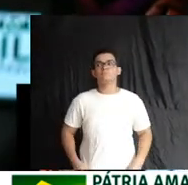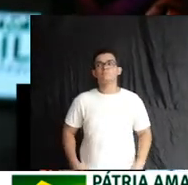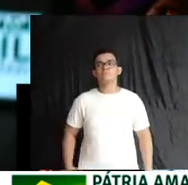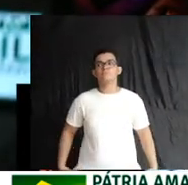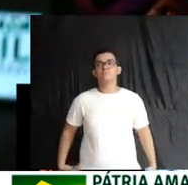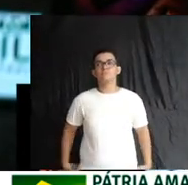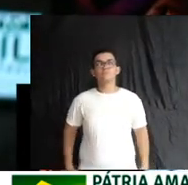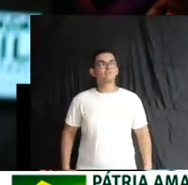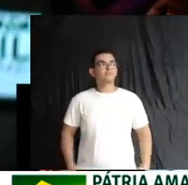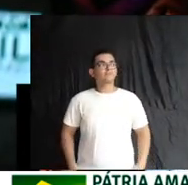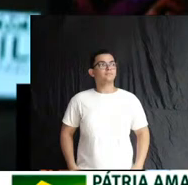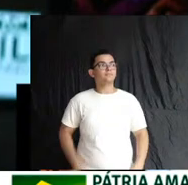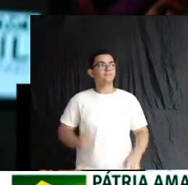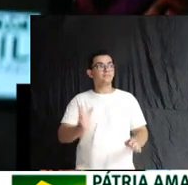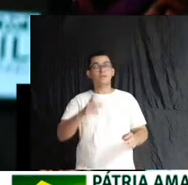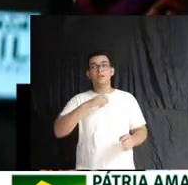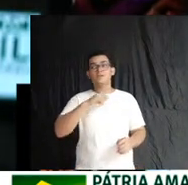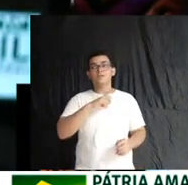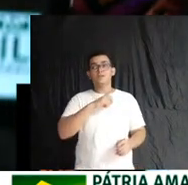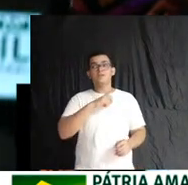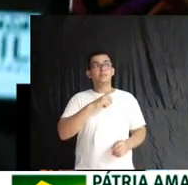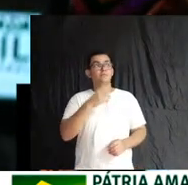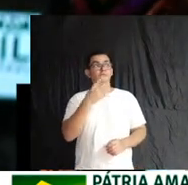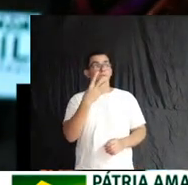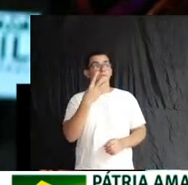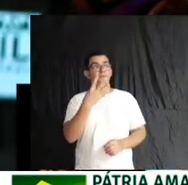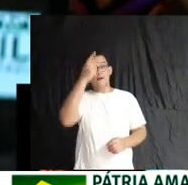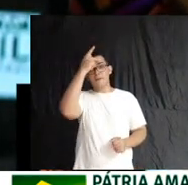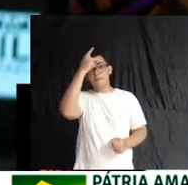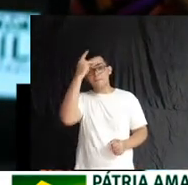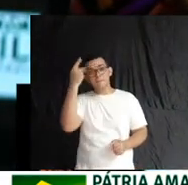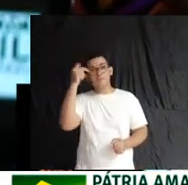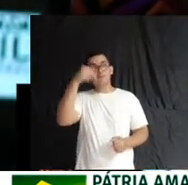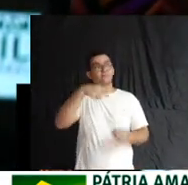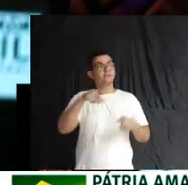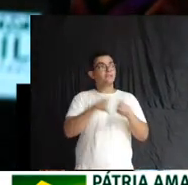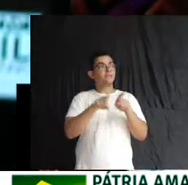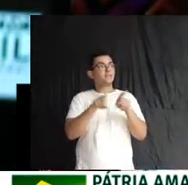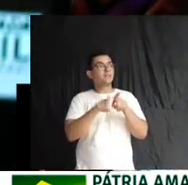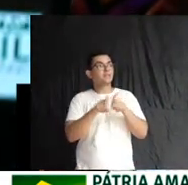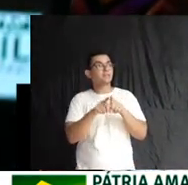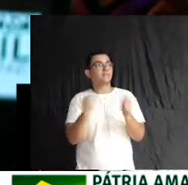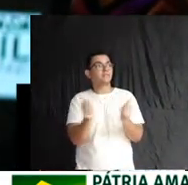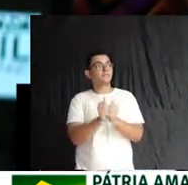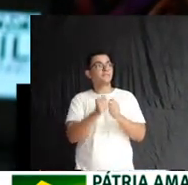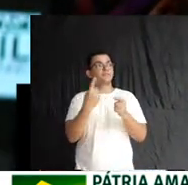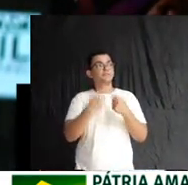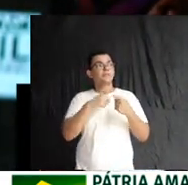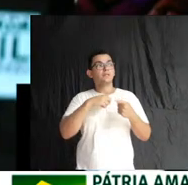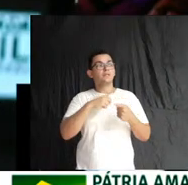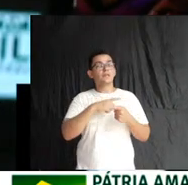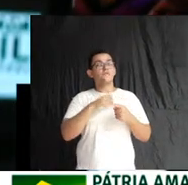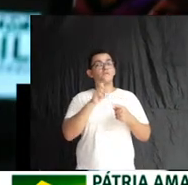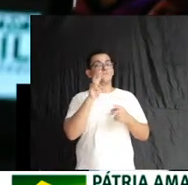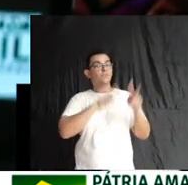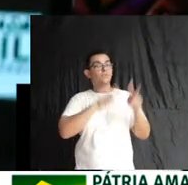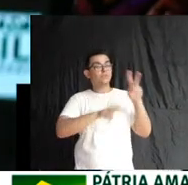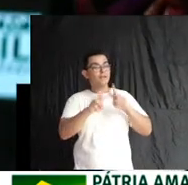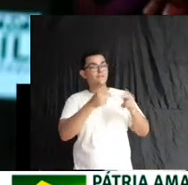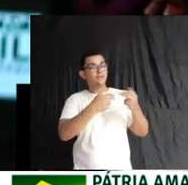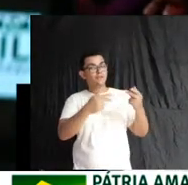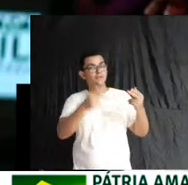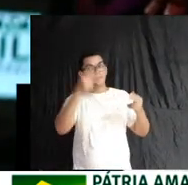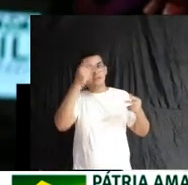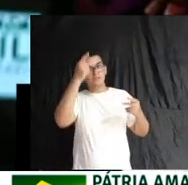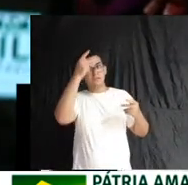nós temos quatro pessoas aqui. Quatro pessoas, né? Além dessas pessoas que vocês veem na tela, nós